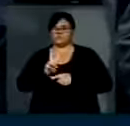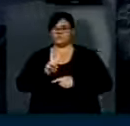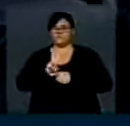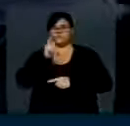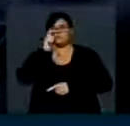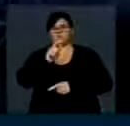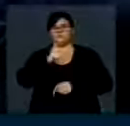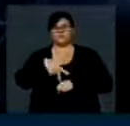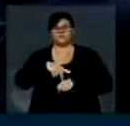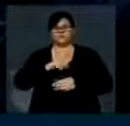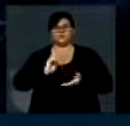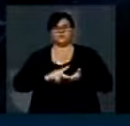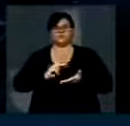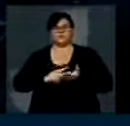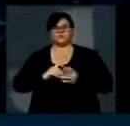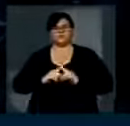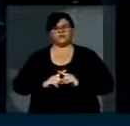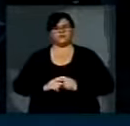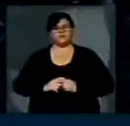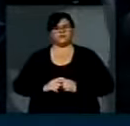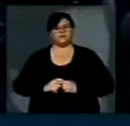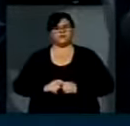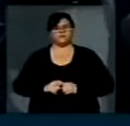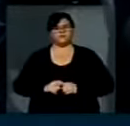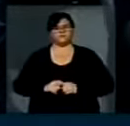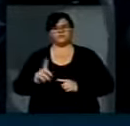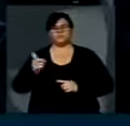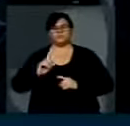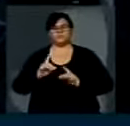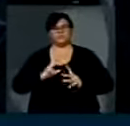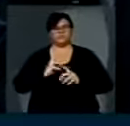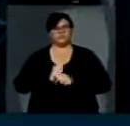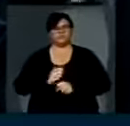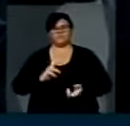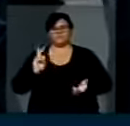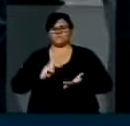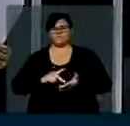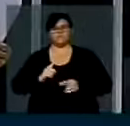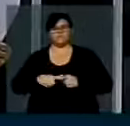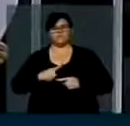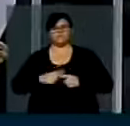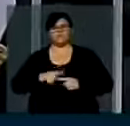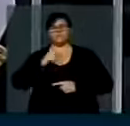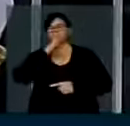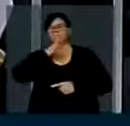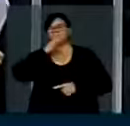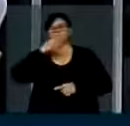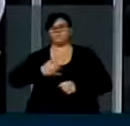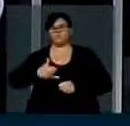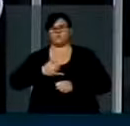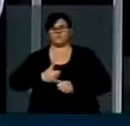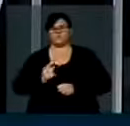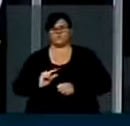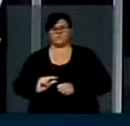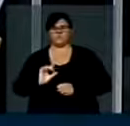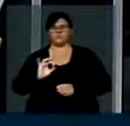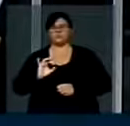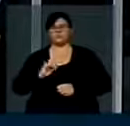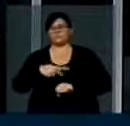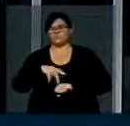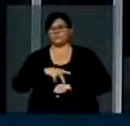país. É verdade, mas em parte. Não é o total e não é verdadeiro. Com um excedente em óleo tão pequeno para a União, com